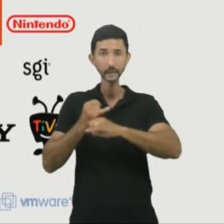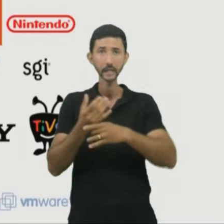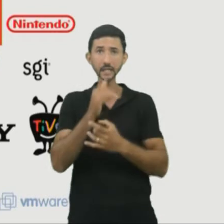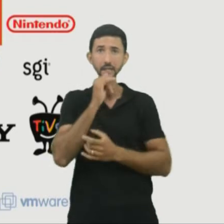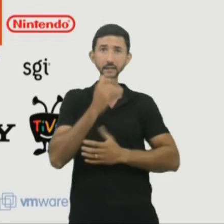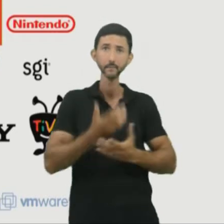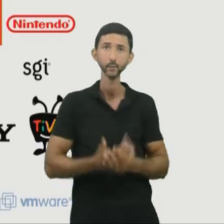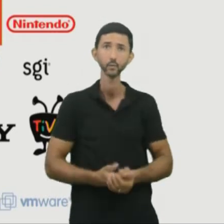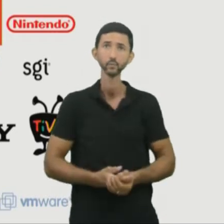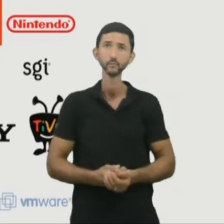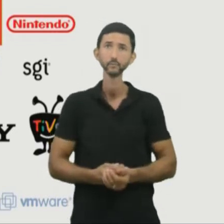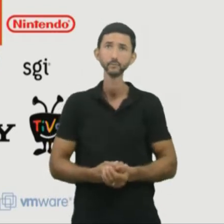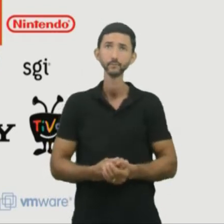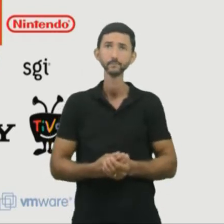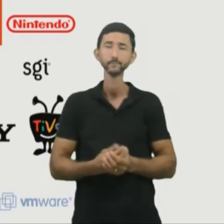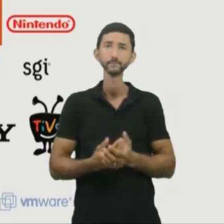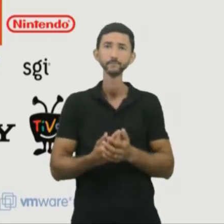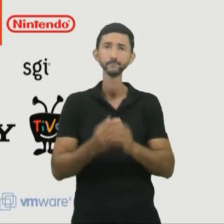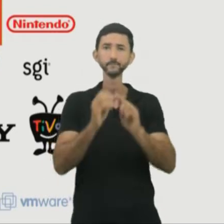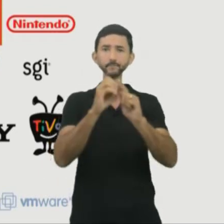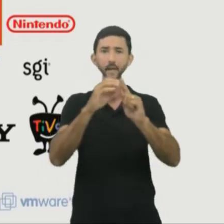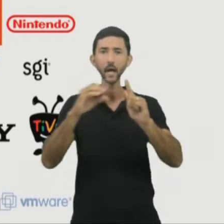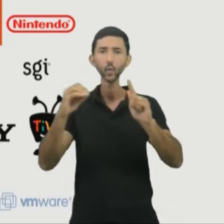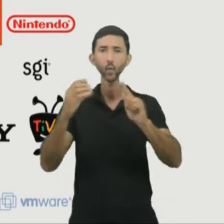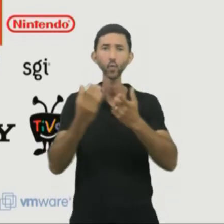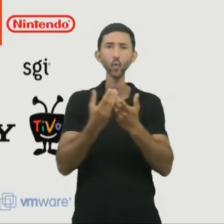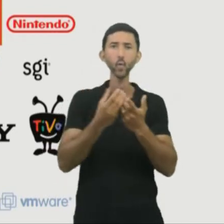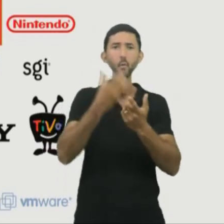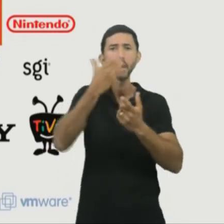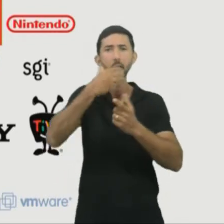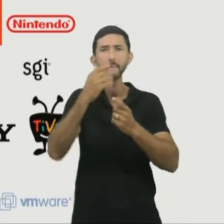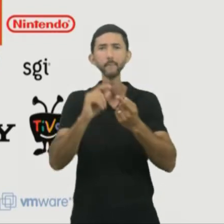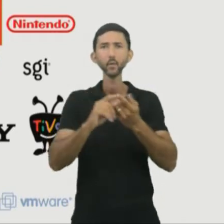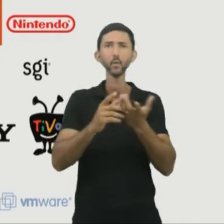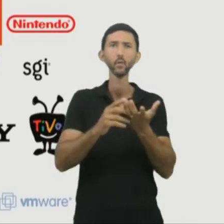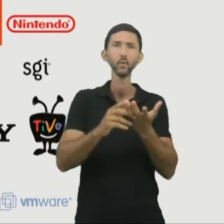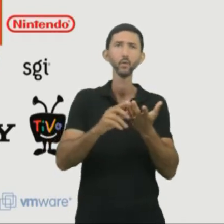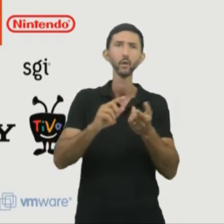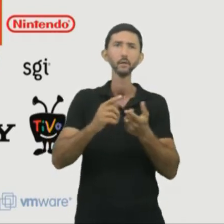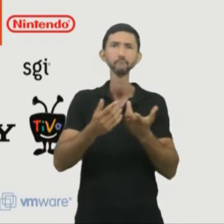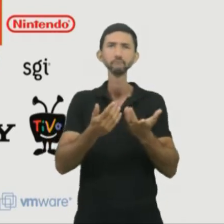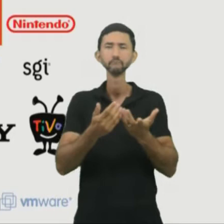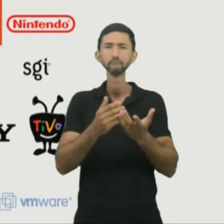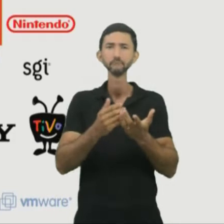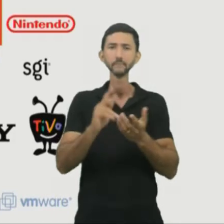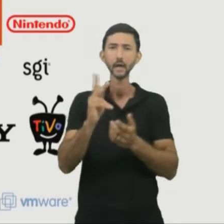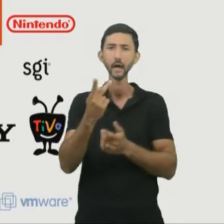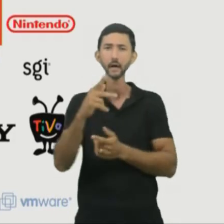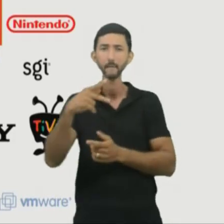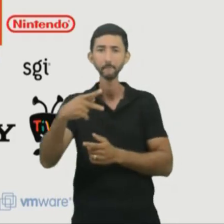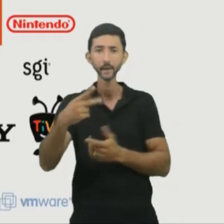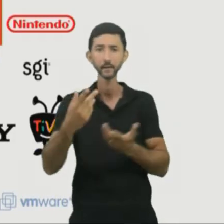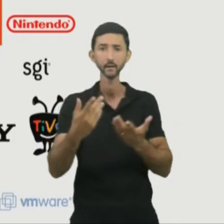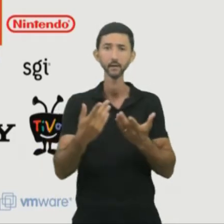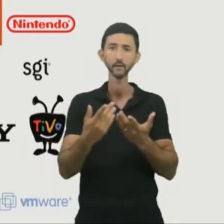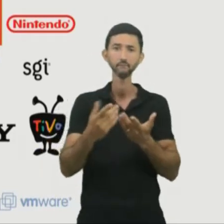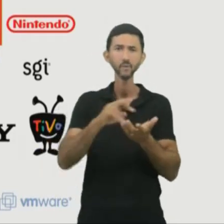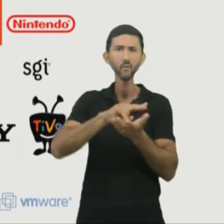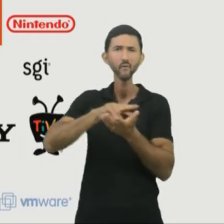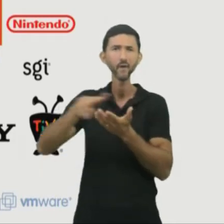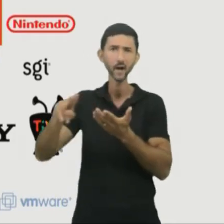como a Google, como a Apple, como a HP e por aí